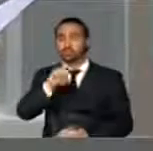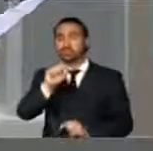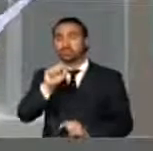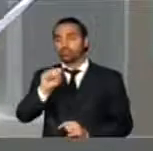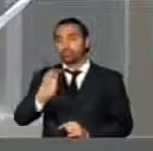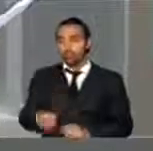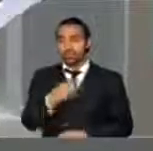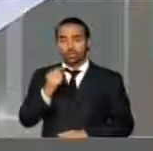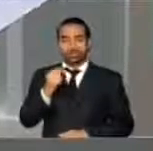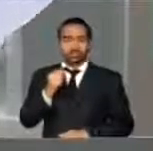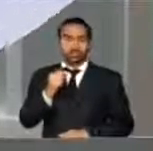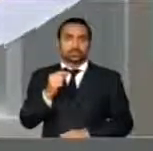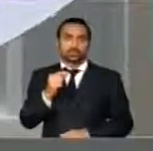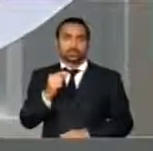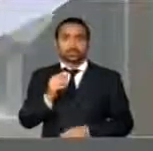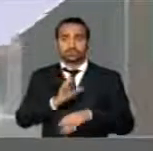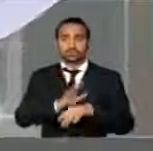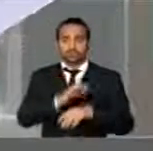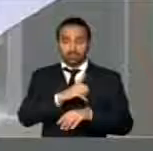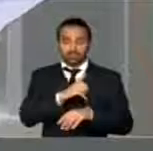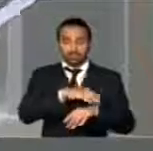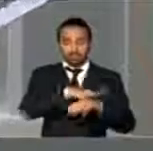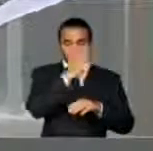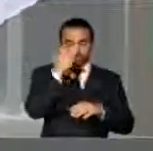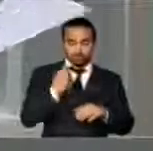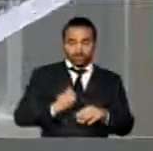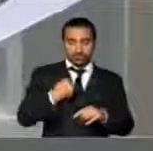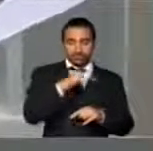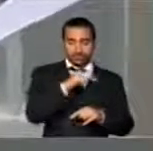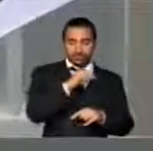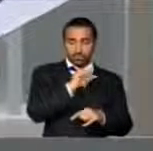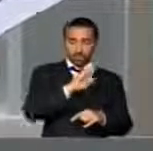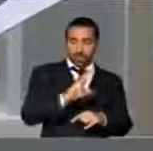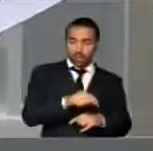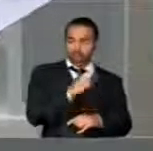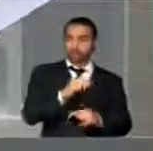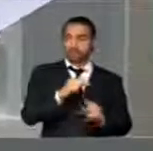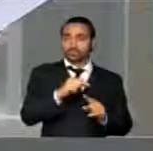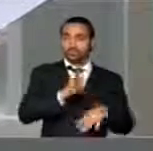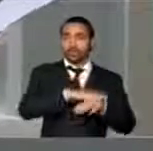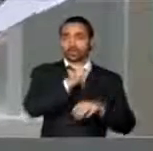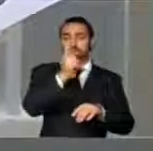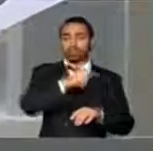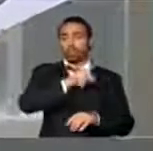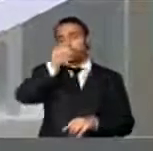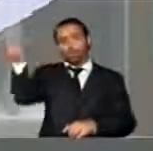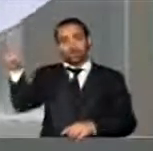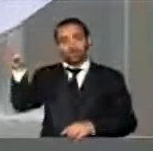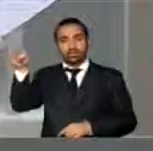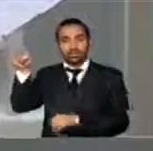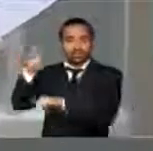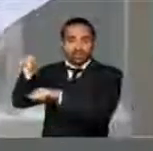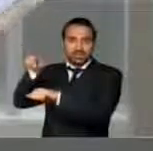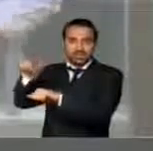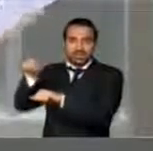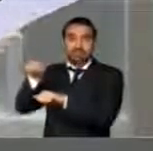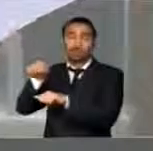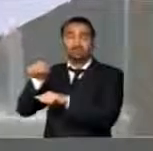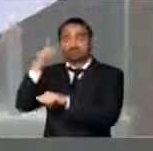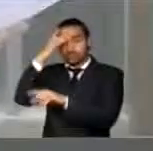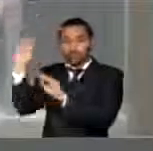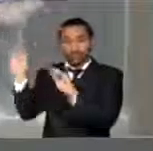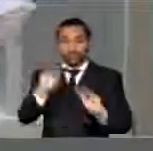do que no próprio Líbano, que são cerca de 3 milhões, 3 milhões e meio, e essas pessoas que vieram aqui construir a